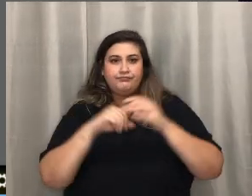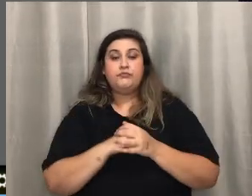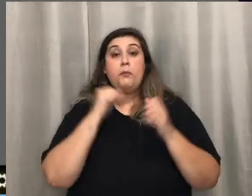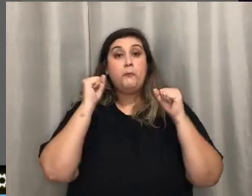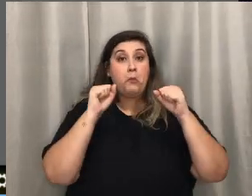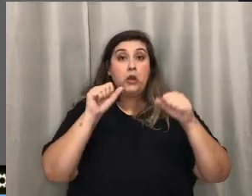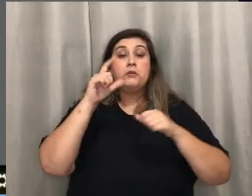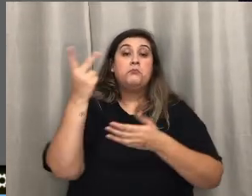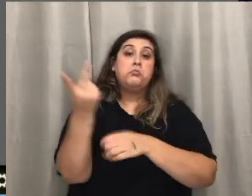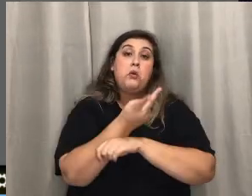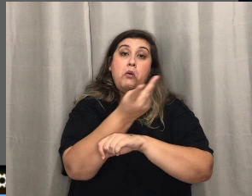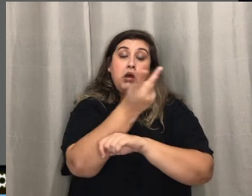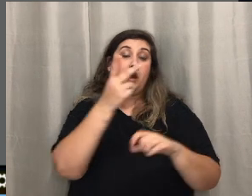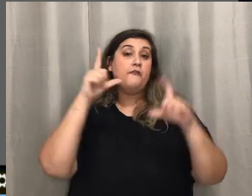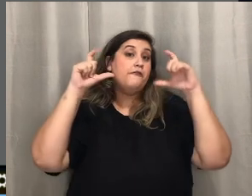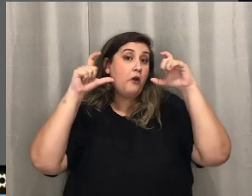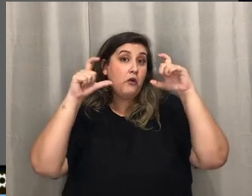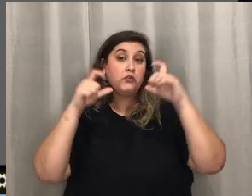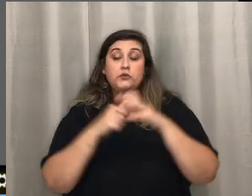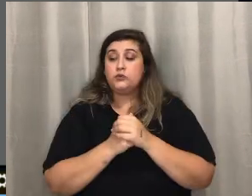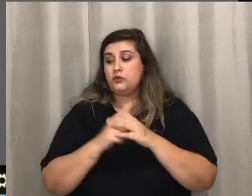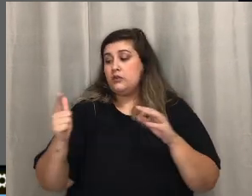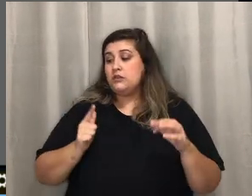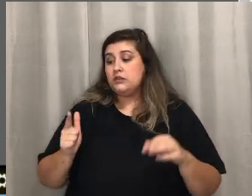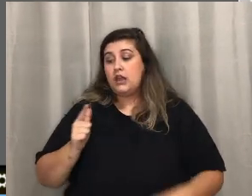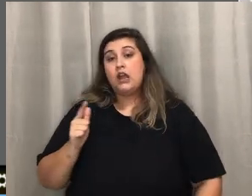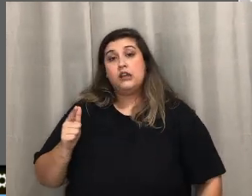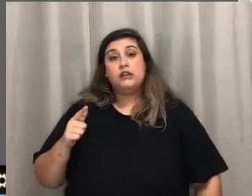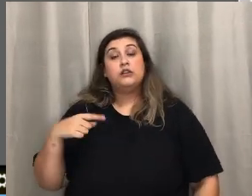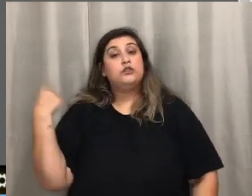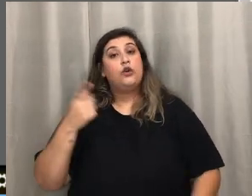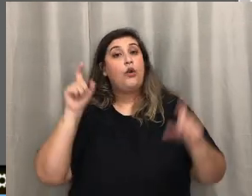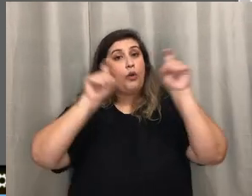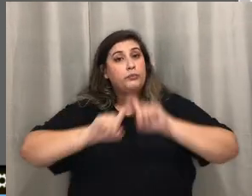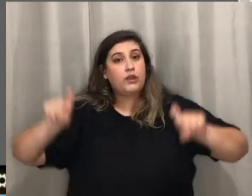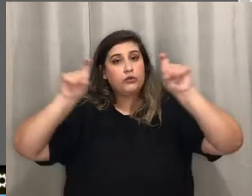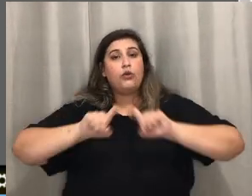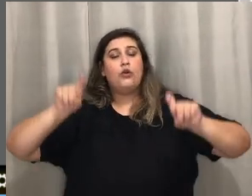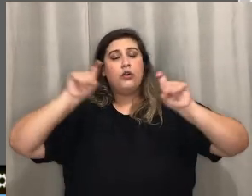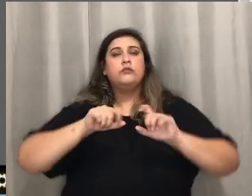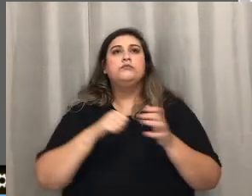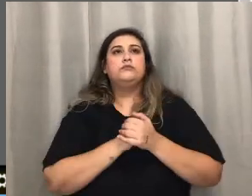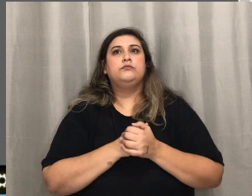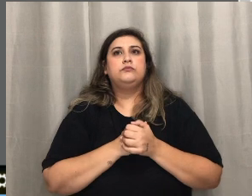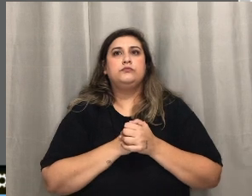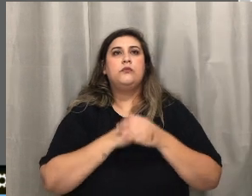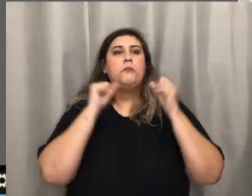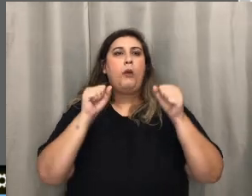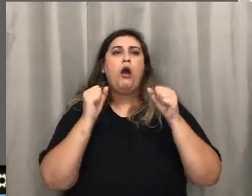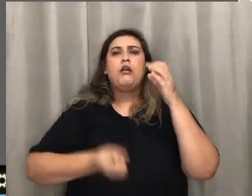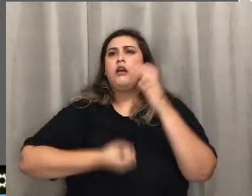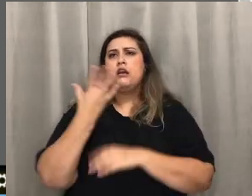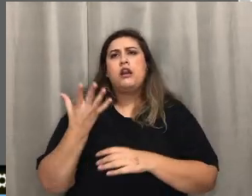Nós podemos procurar uma foto que esteja no nosso computador. Então, nós